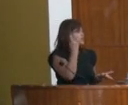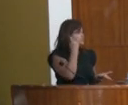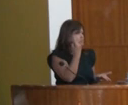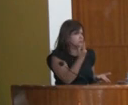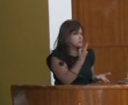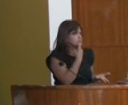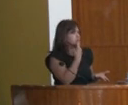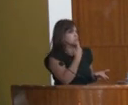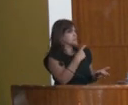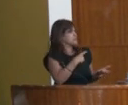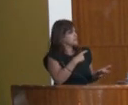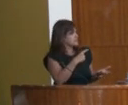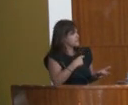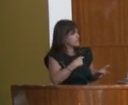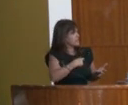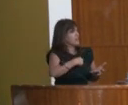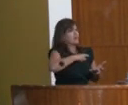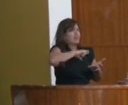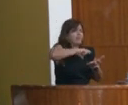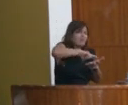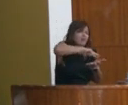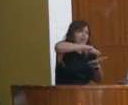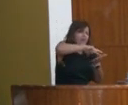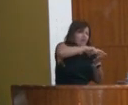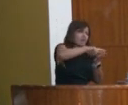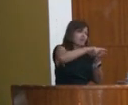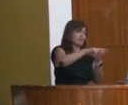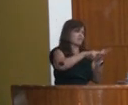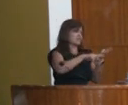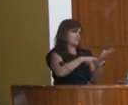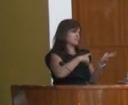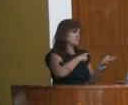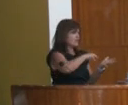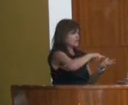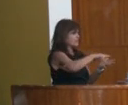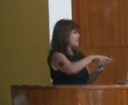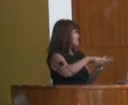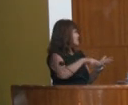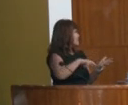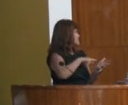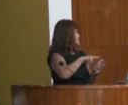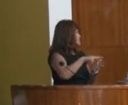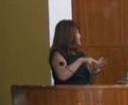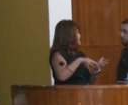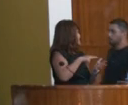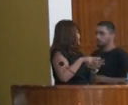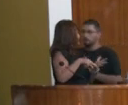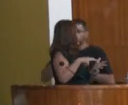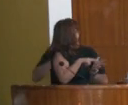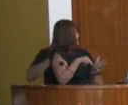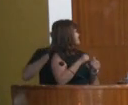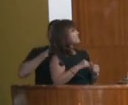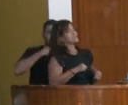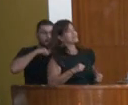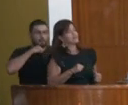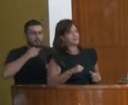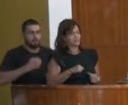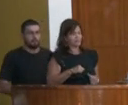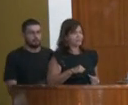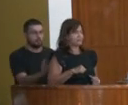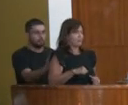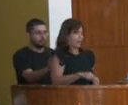mentais, né, de transtorno mental, e você não pode dizer que para aquela função não vai poder ter uma pessoa com